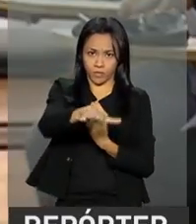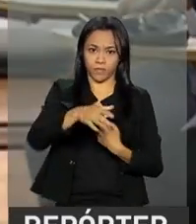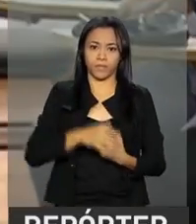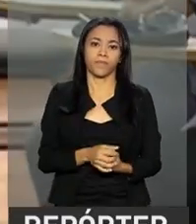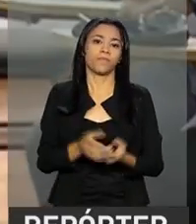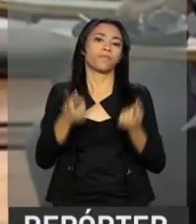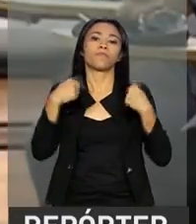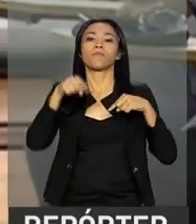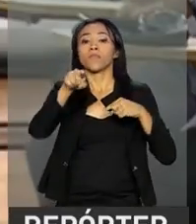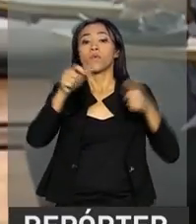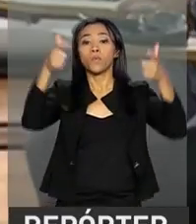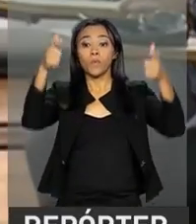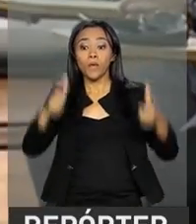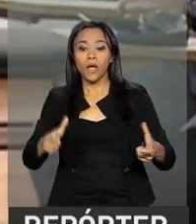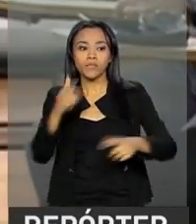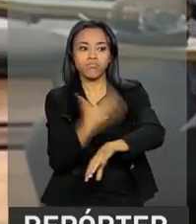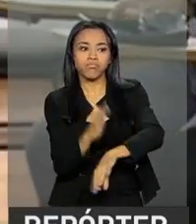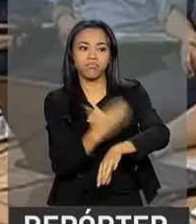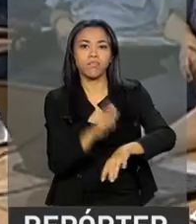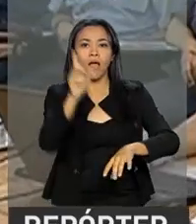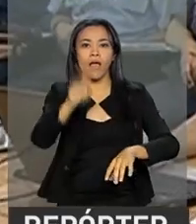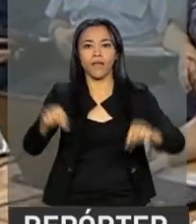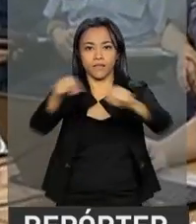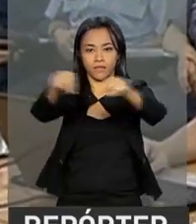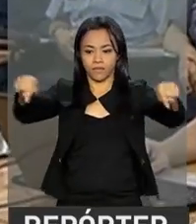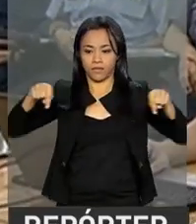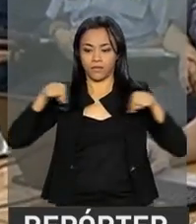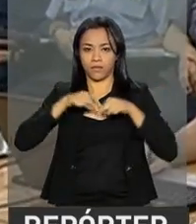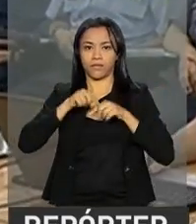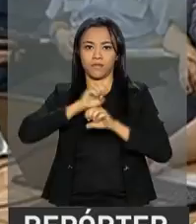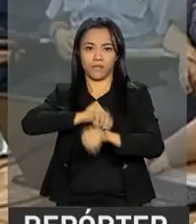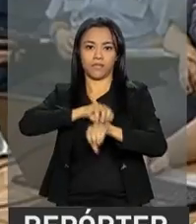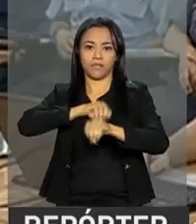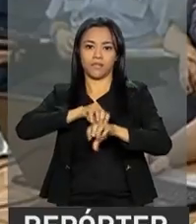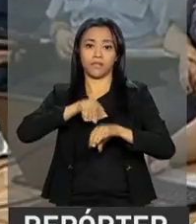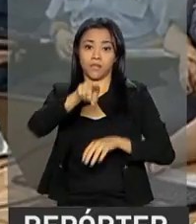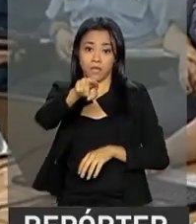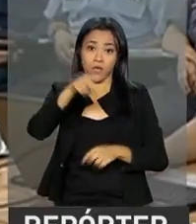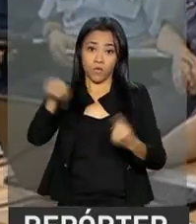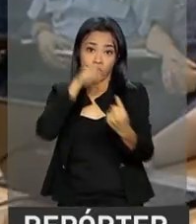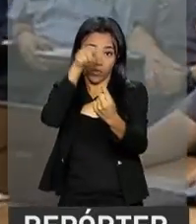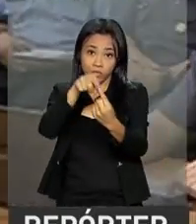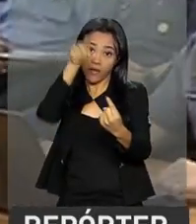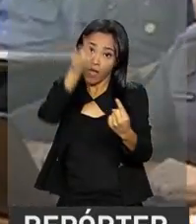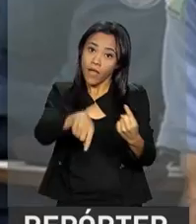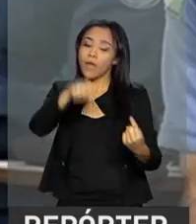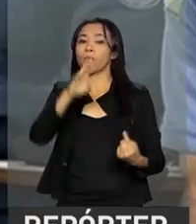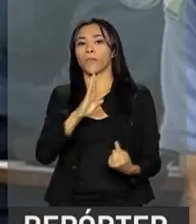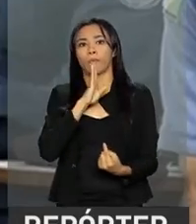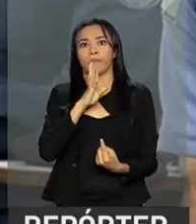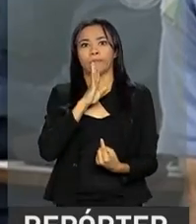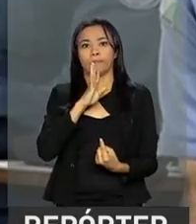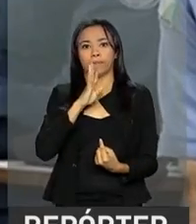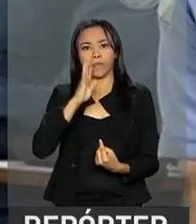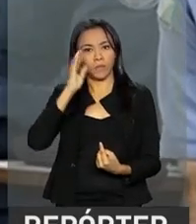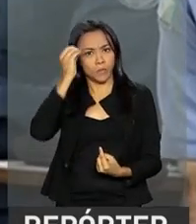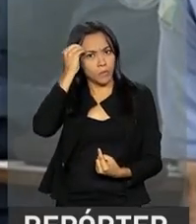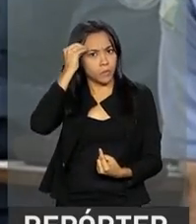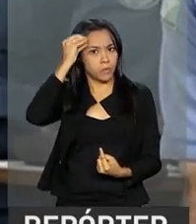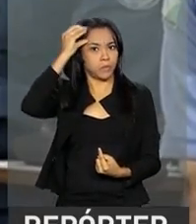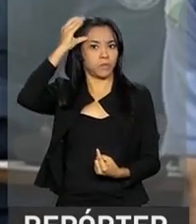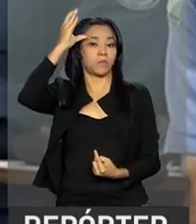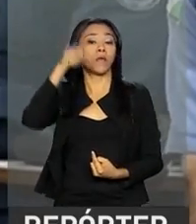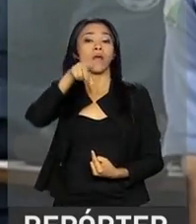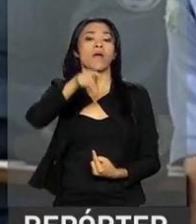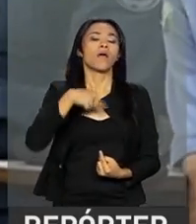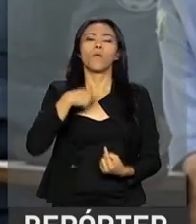Em vez de um campo de treinamento, uma sala de aula. O alvo na mira destes policiais militares é o conhecimento. Eles participam do curso